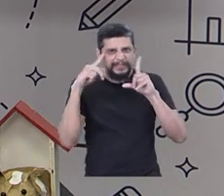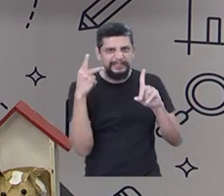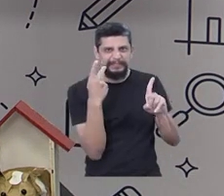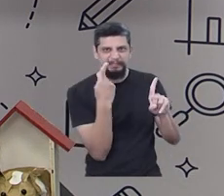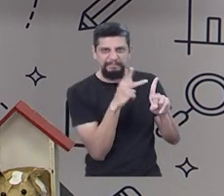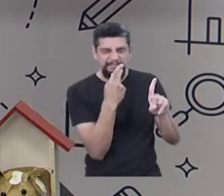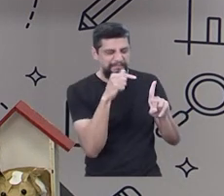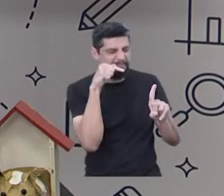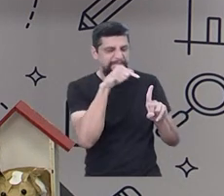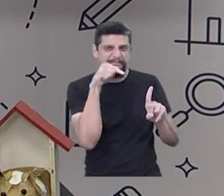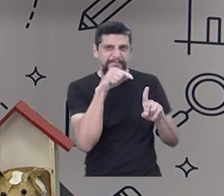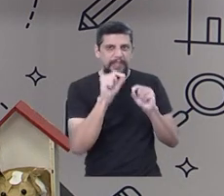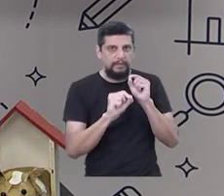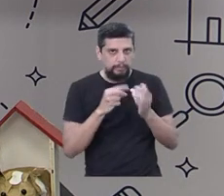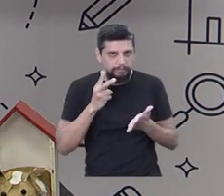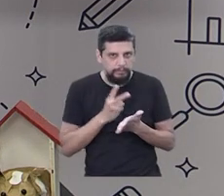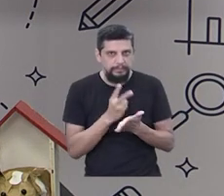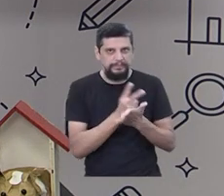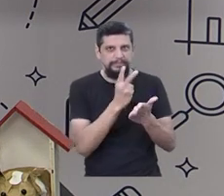certo? Vamos continuar.